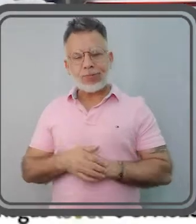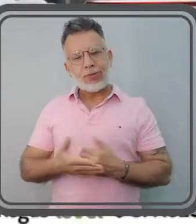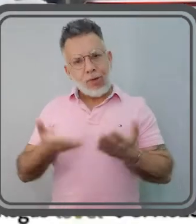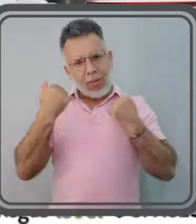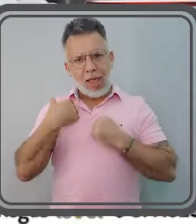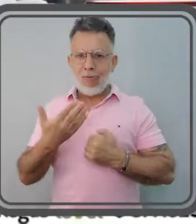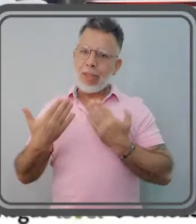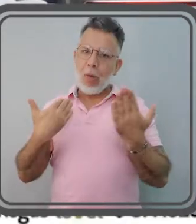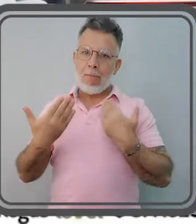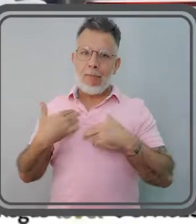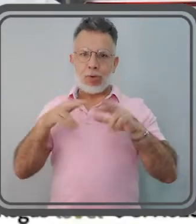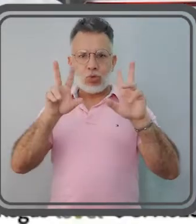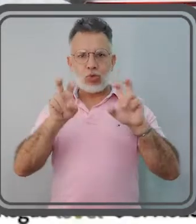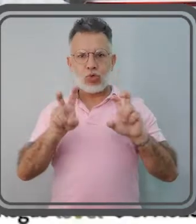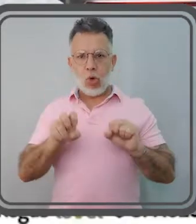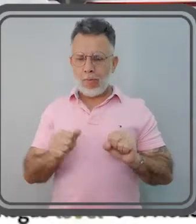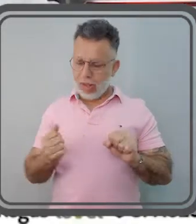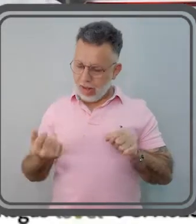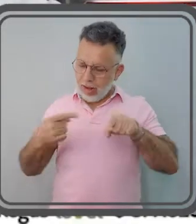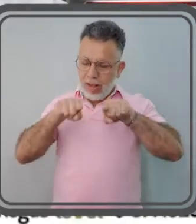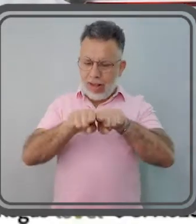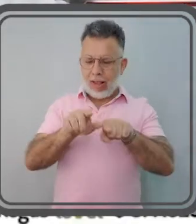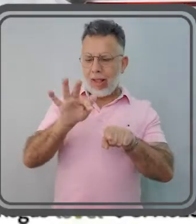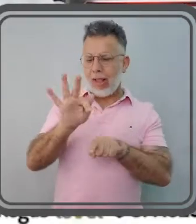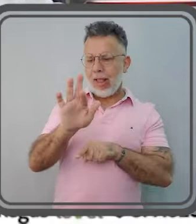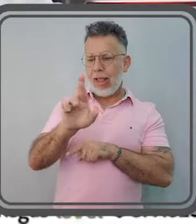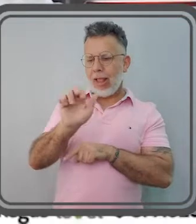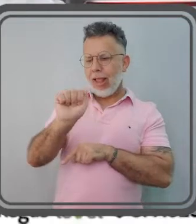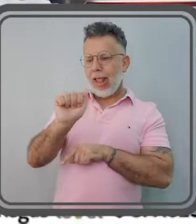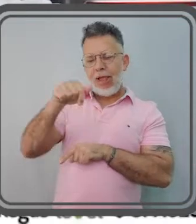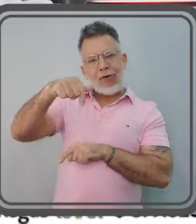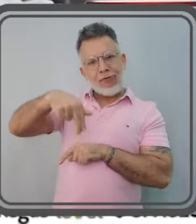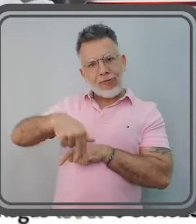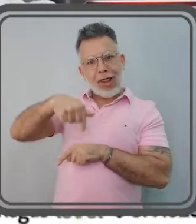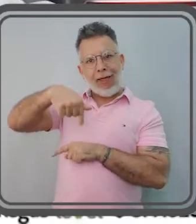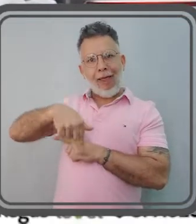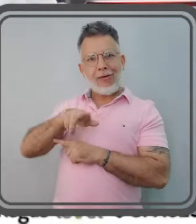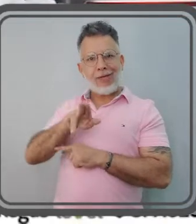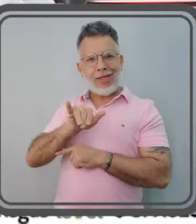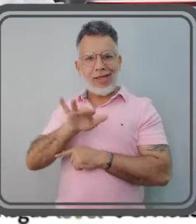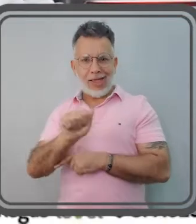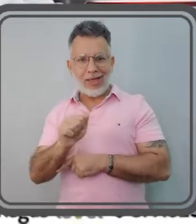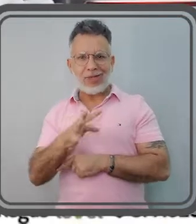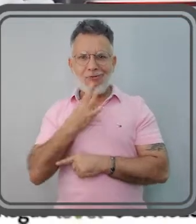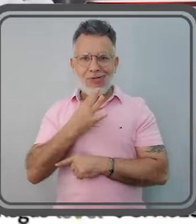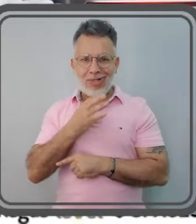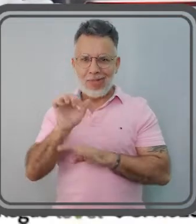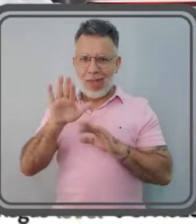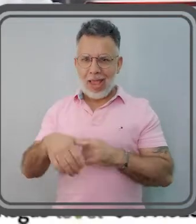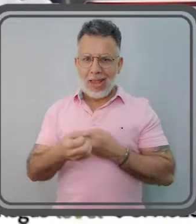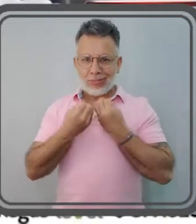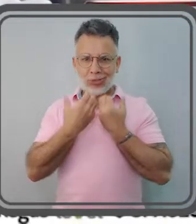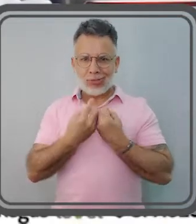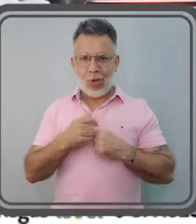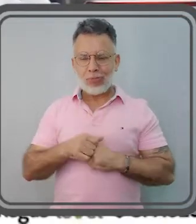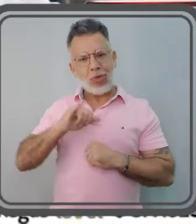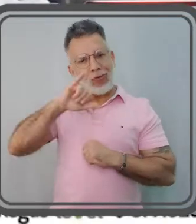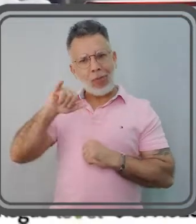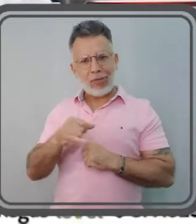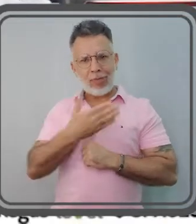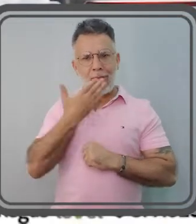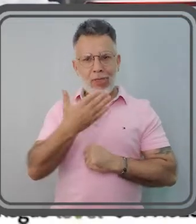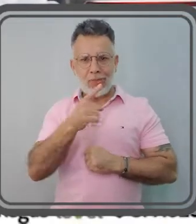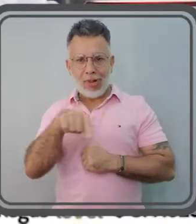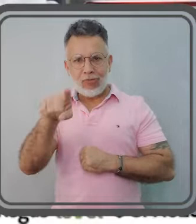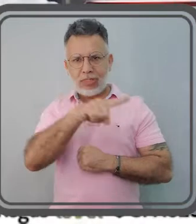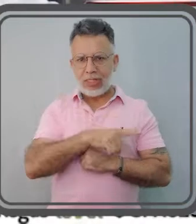bem, né? Muito bom, muito bom. E eu vou aproveitar, pessoal, para pedir para vocês compartilharem, né, essa live, compartilha aí,